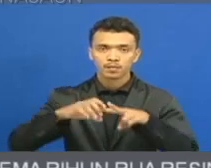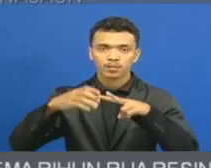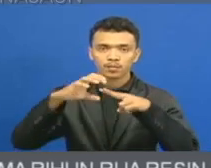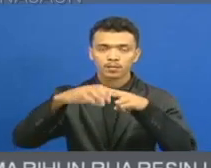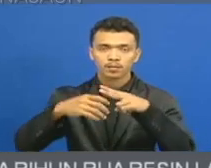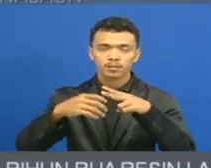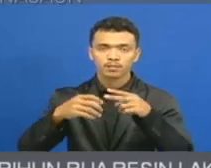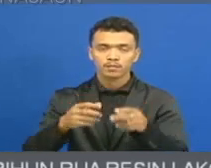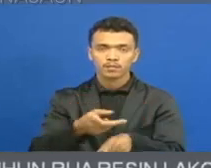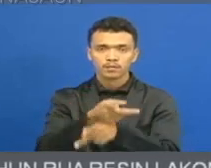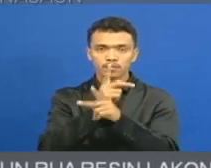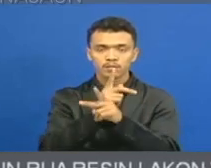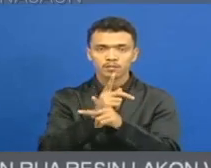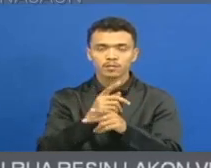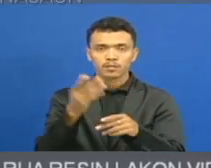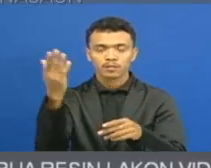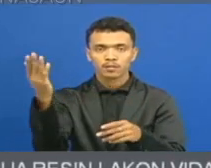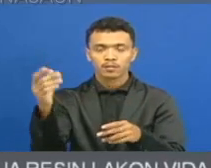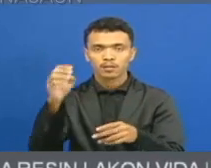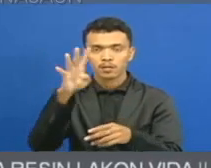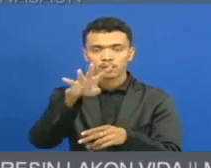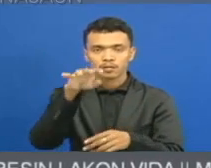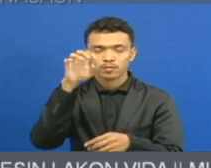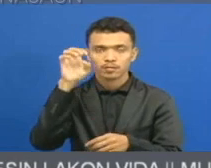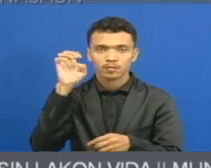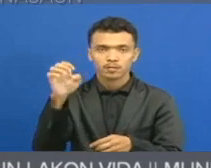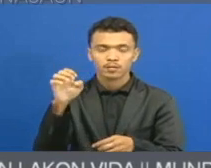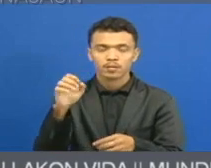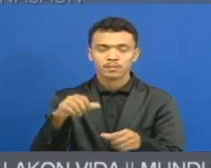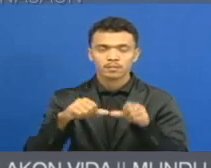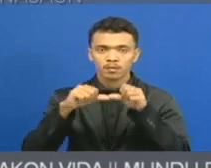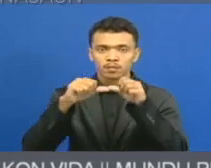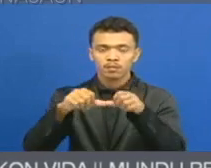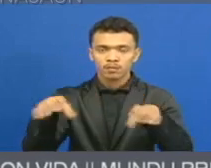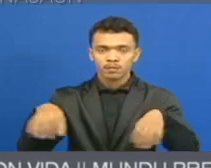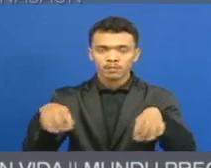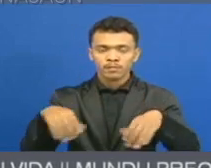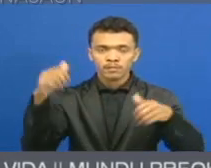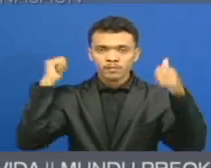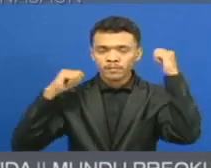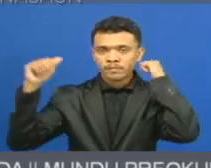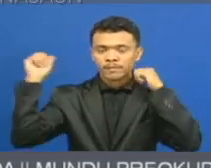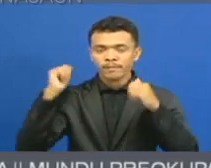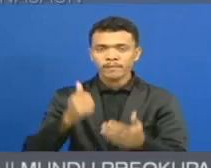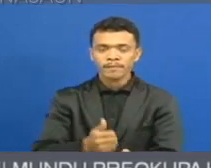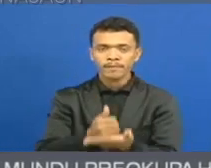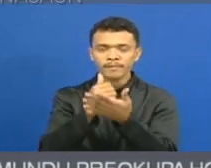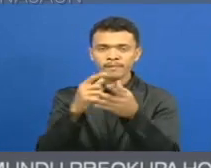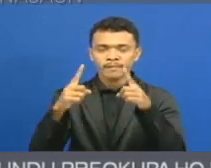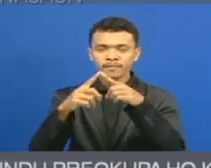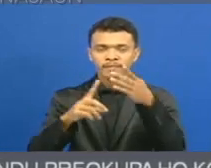Cooperativa Crédito no Cooperativa Produção Iha Atos Hat Racing, ma continua funciona atividades de contribuir